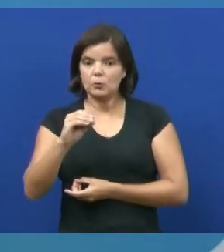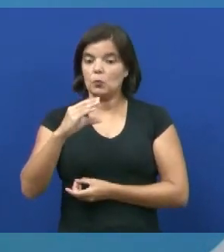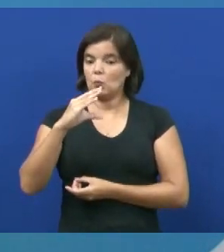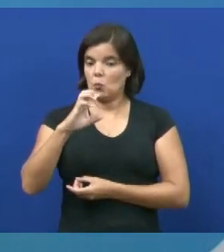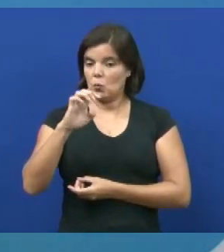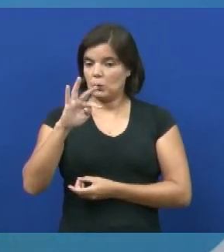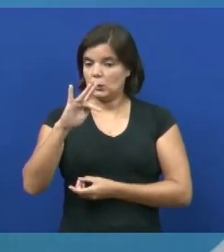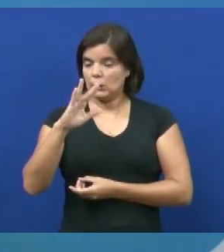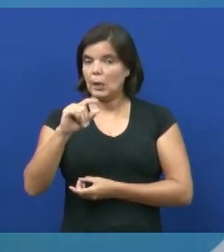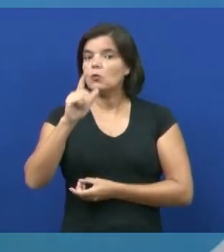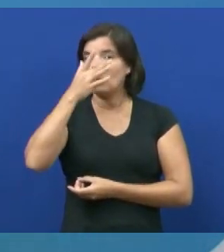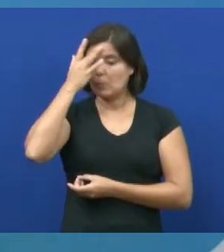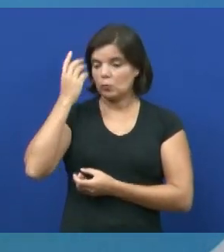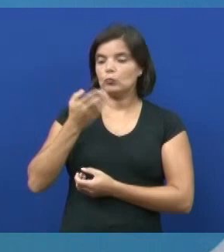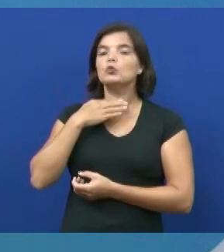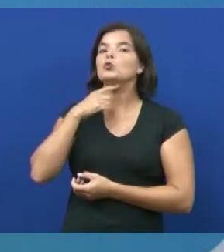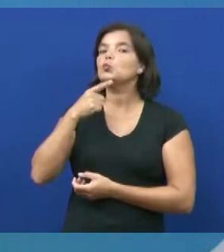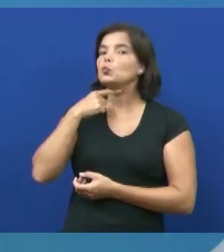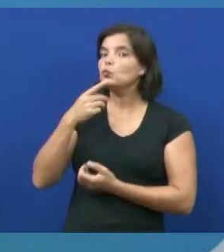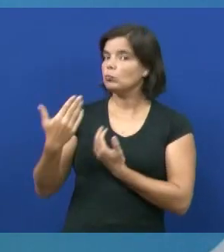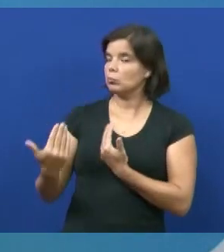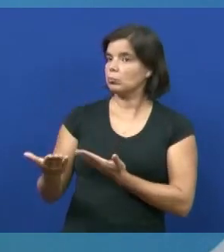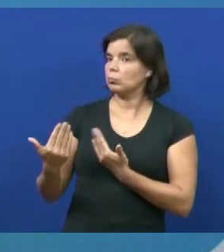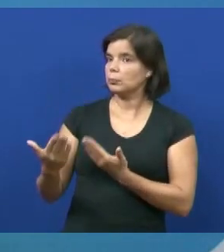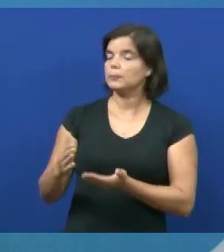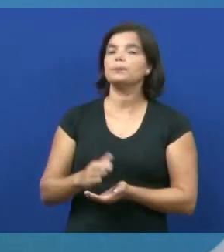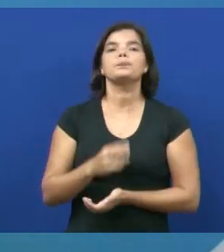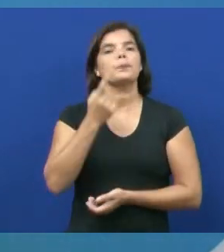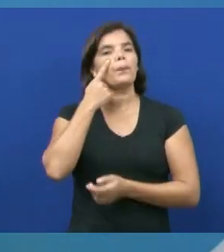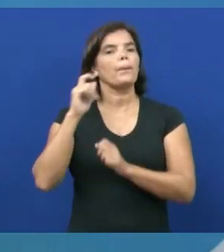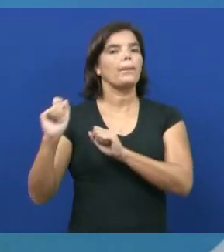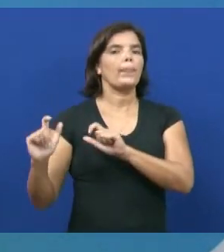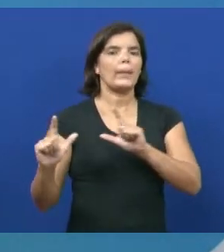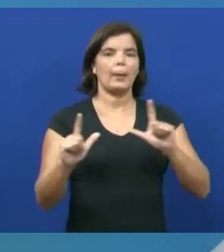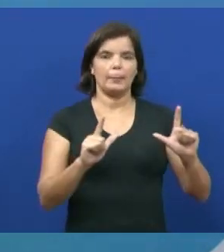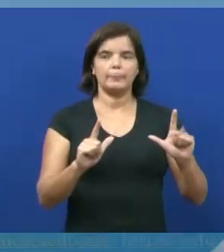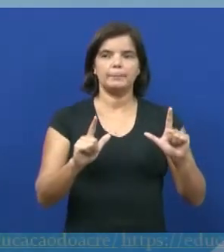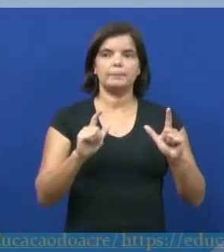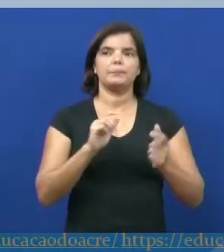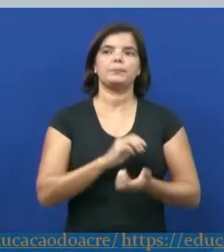duvida, ok? Observe o próximo slide.